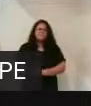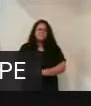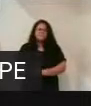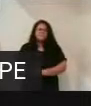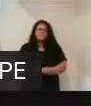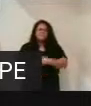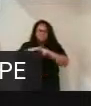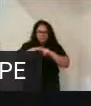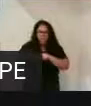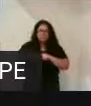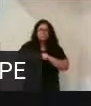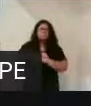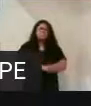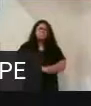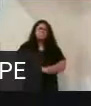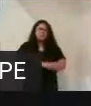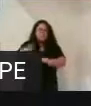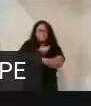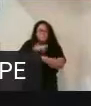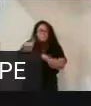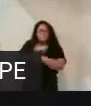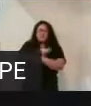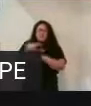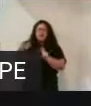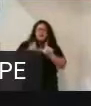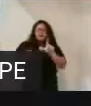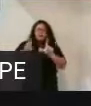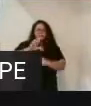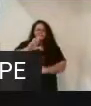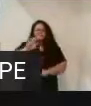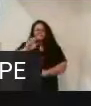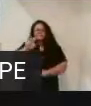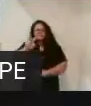reversa. Então, vou compartilhar minha tela.